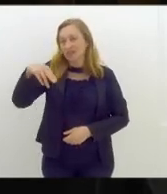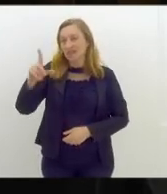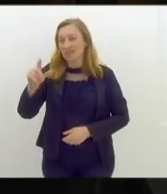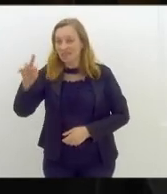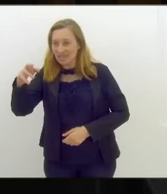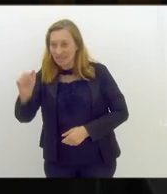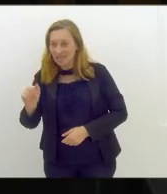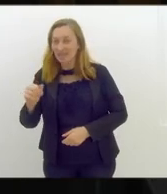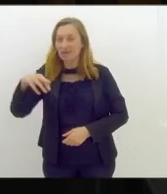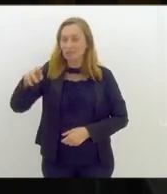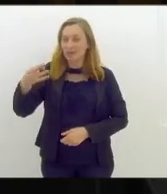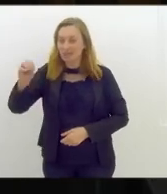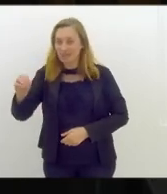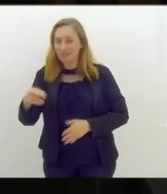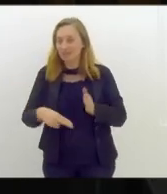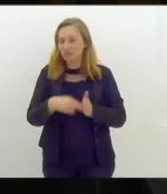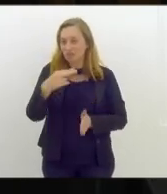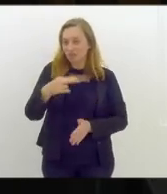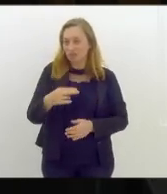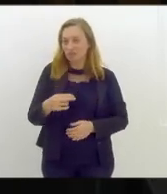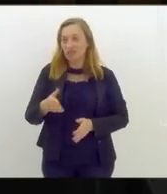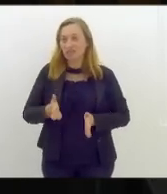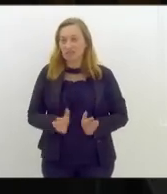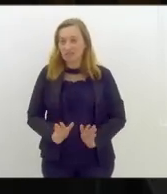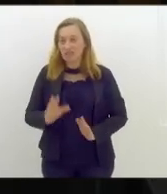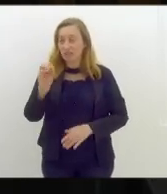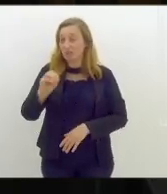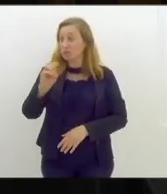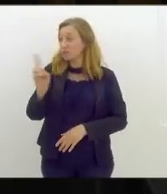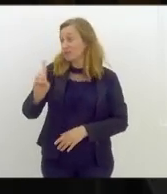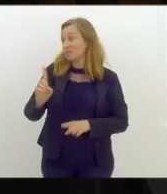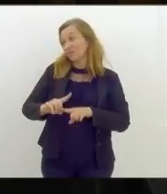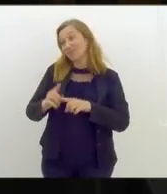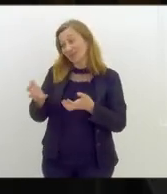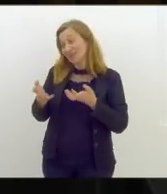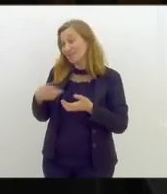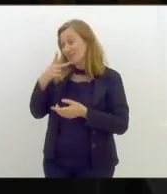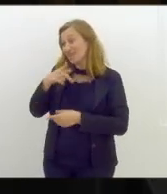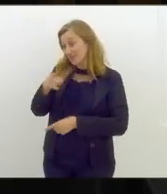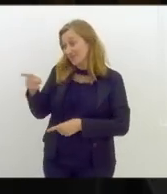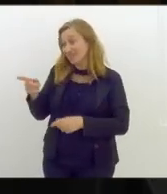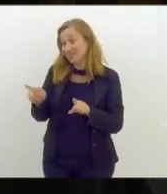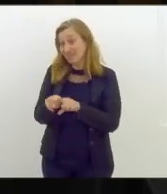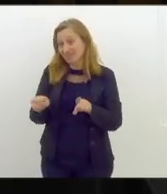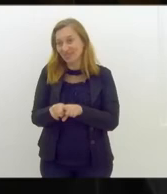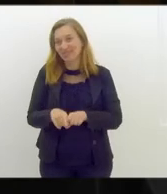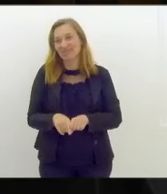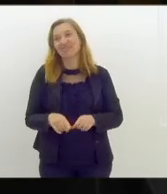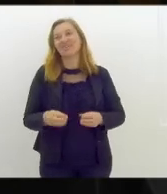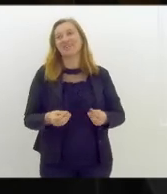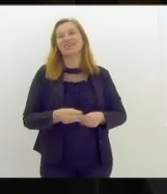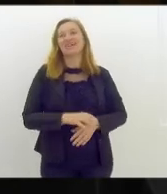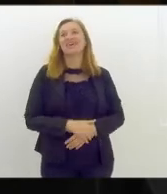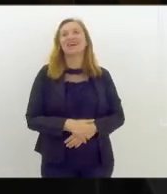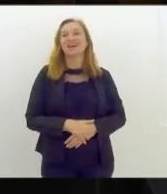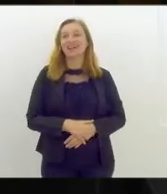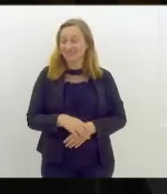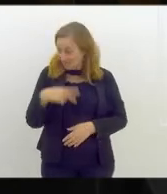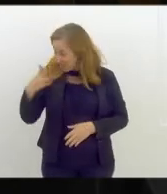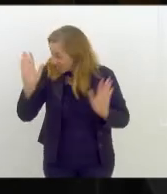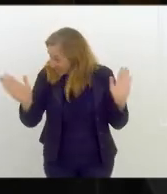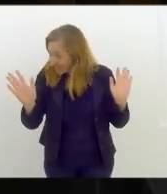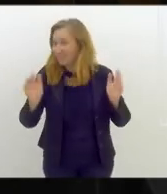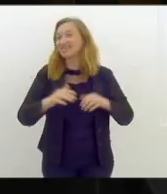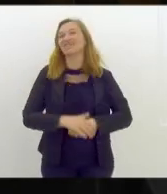Marcelo, que está se recuperando de uma cirurgia, não nasceram em outubro, mas eu queria falar de vocês também aqui. Vou quebrar aqui o negócio. Então, está falado